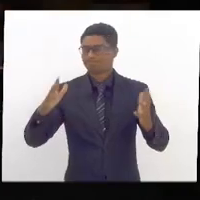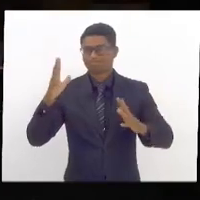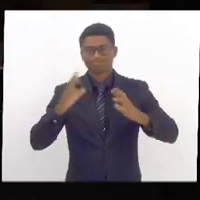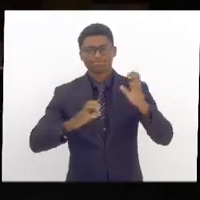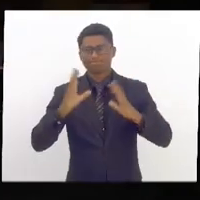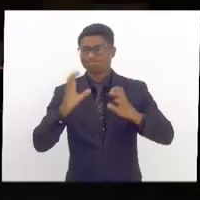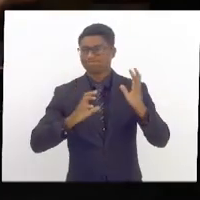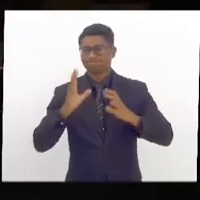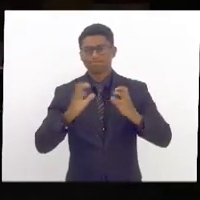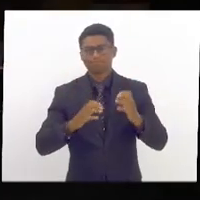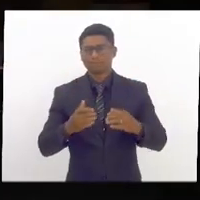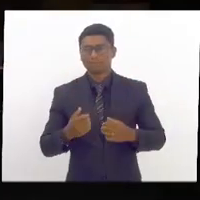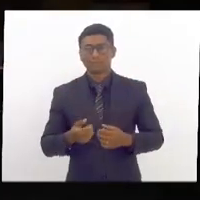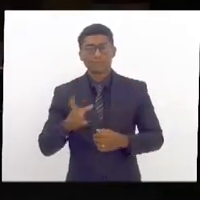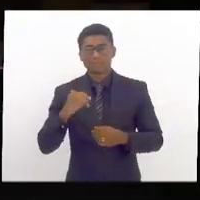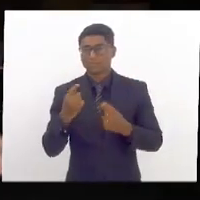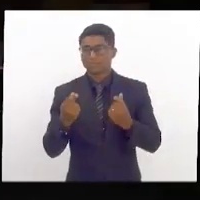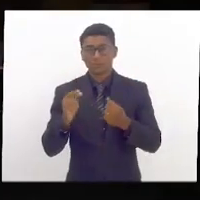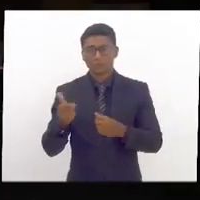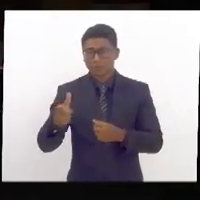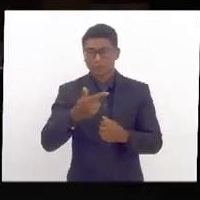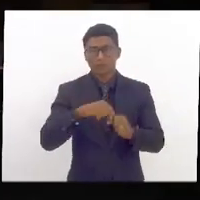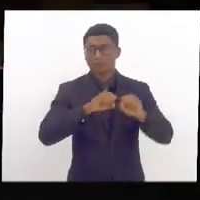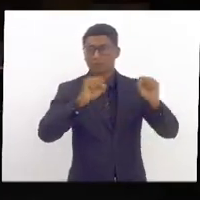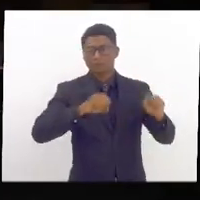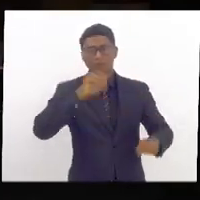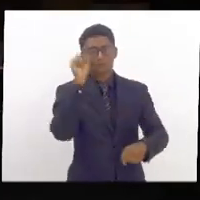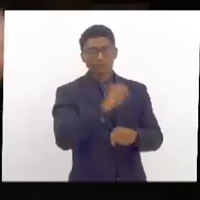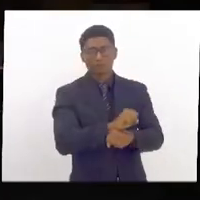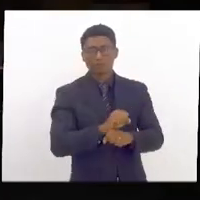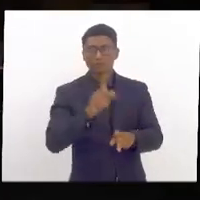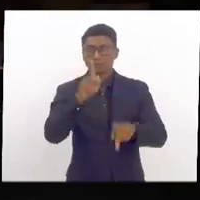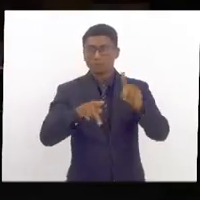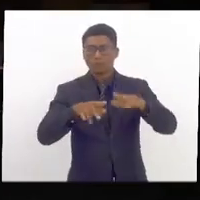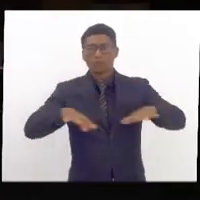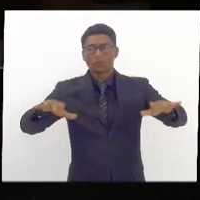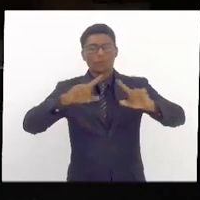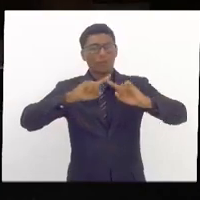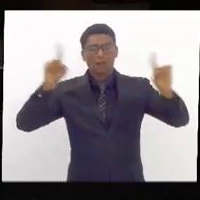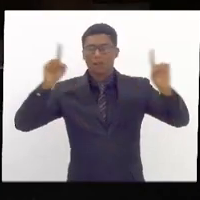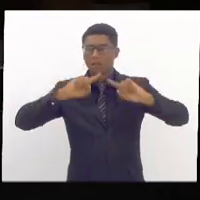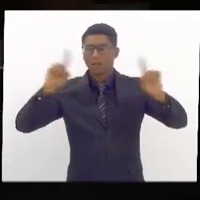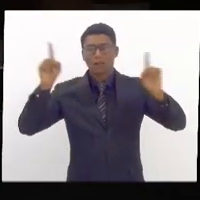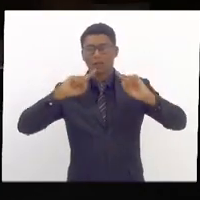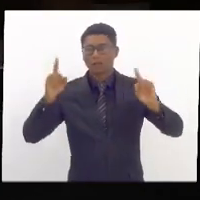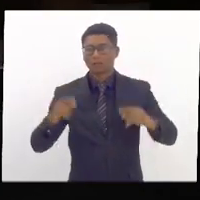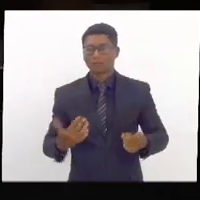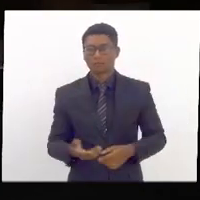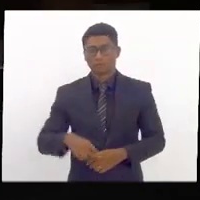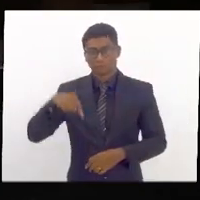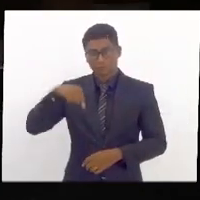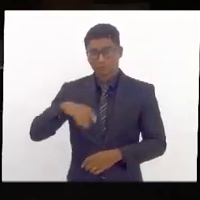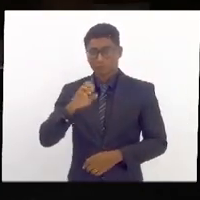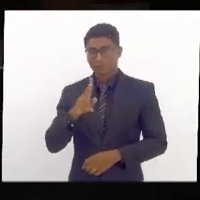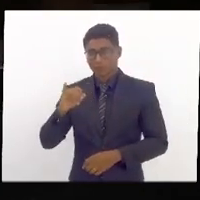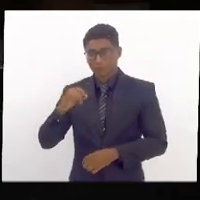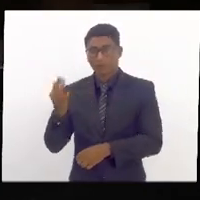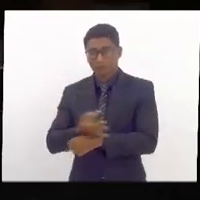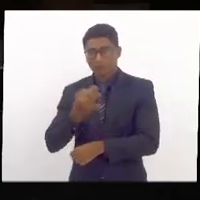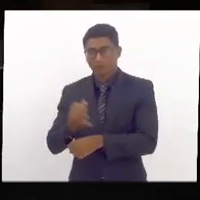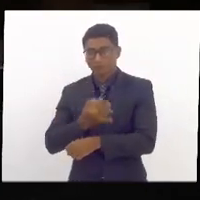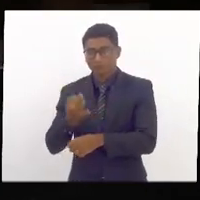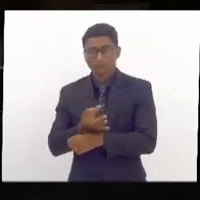todo. Tem que ter o dinheiro, se não tiver o dinheiro, o sistema vai parar. E a população gritando, reclamando, e a CPI aqui resistindo. E através